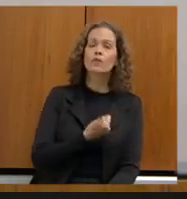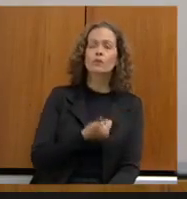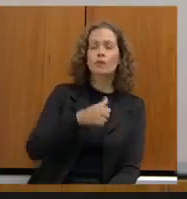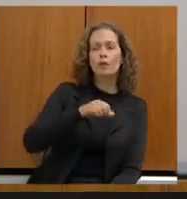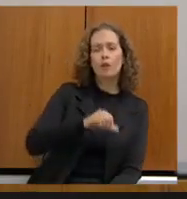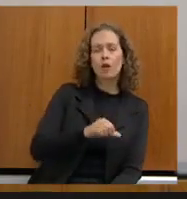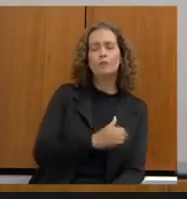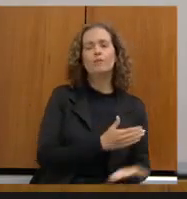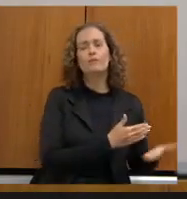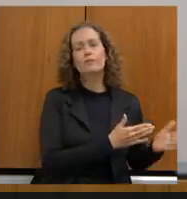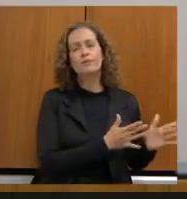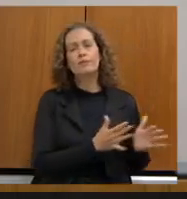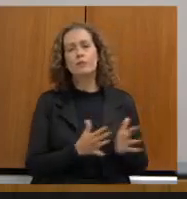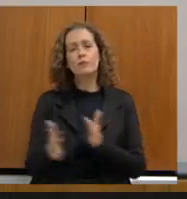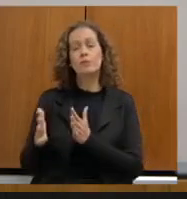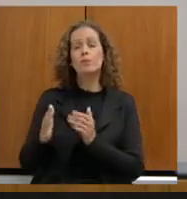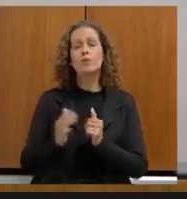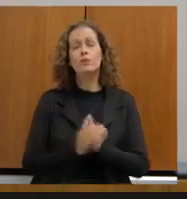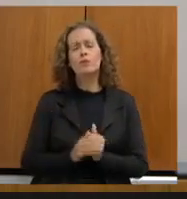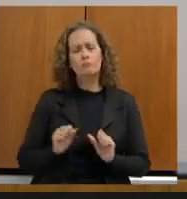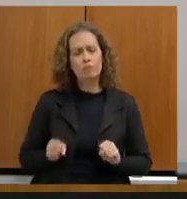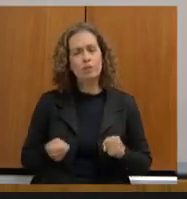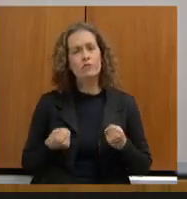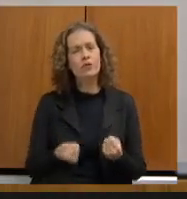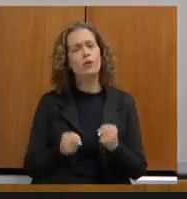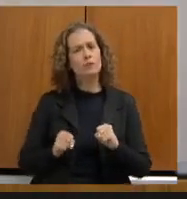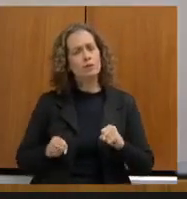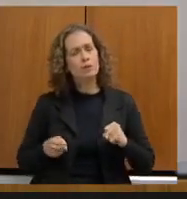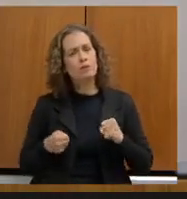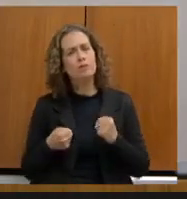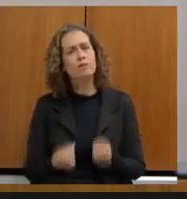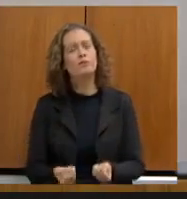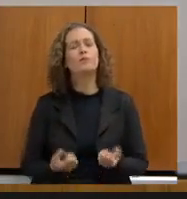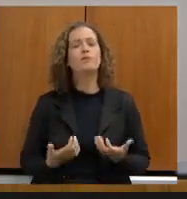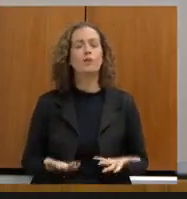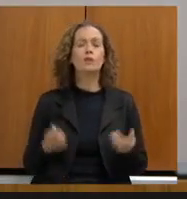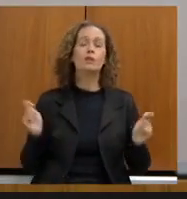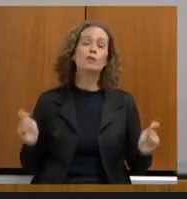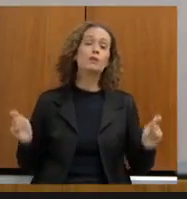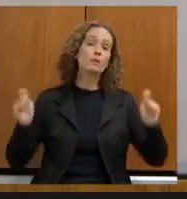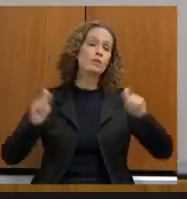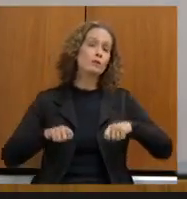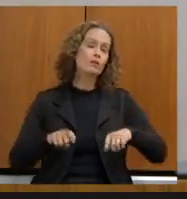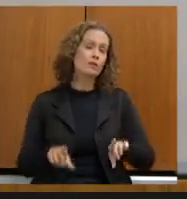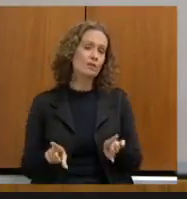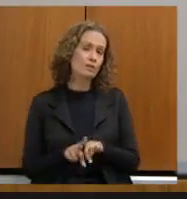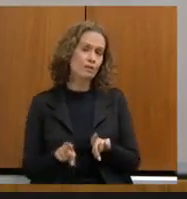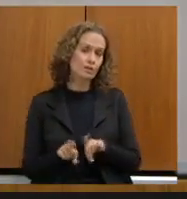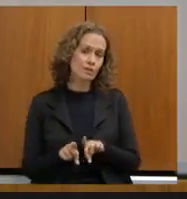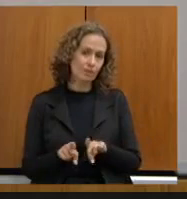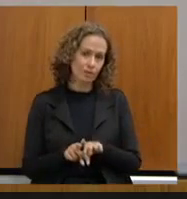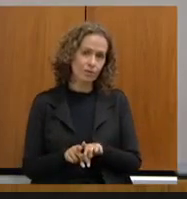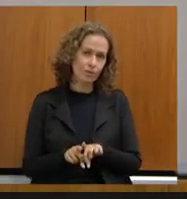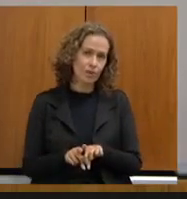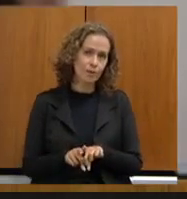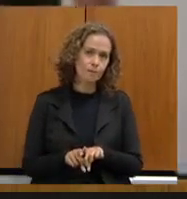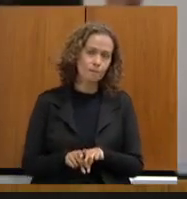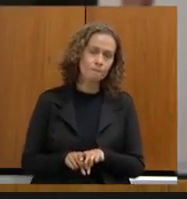em empreendido todos os esforços todas as energias e toda sua capacidade é